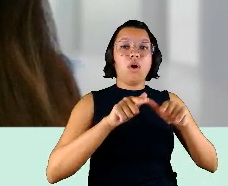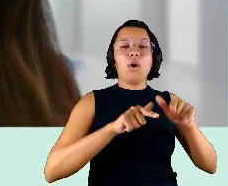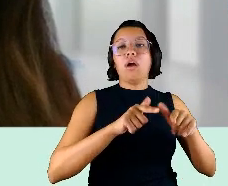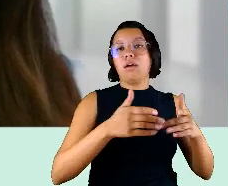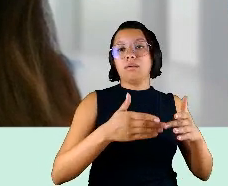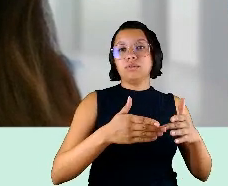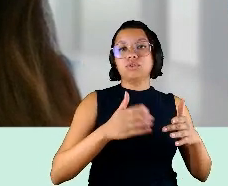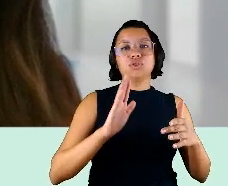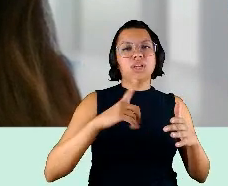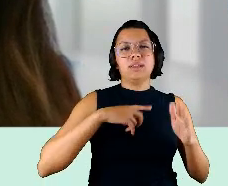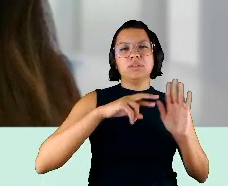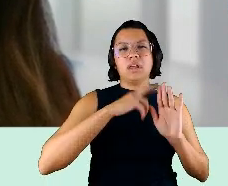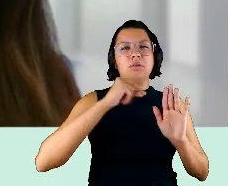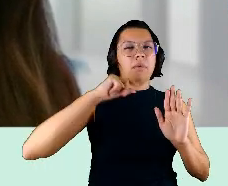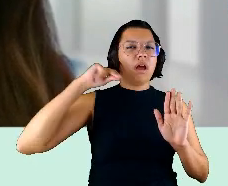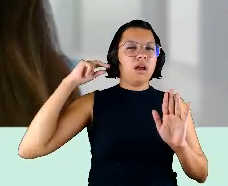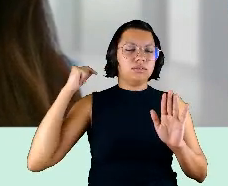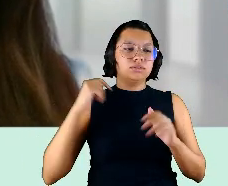mais antigas.